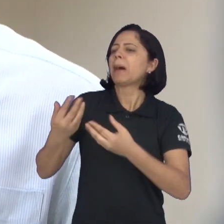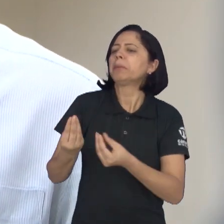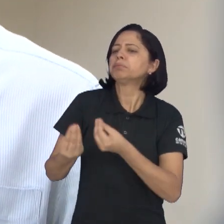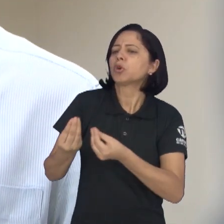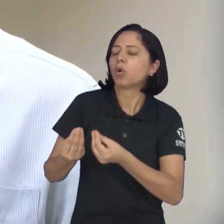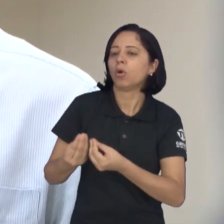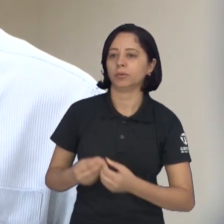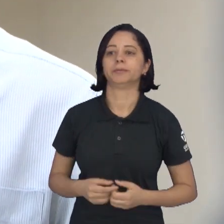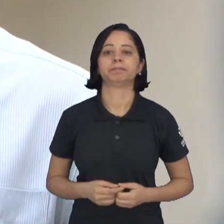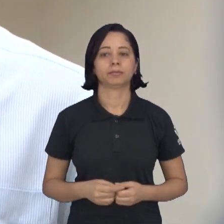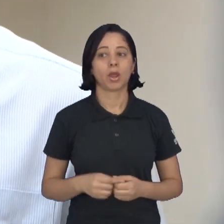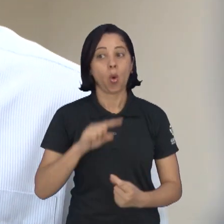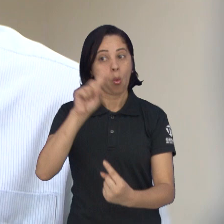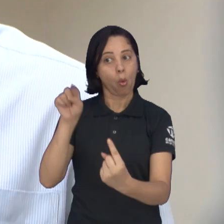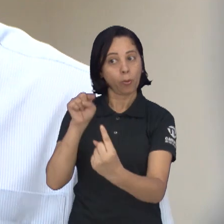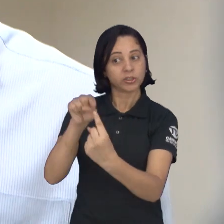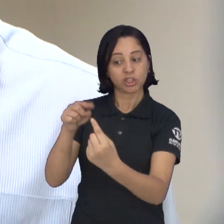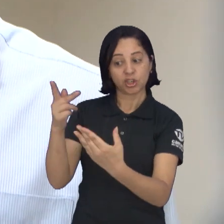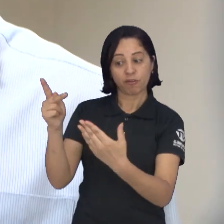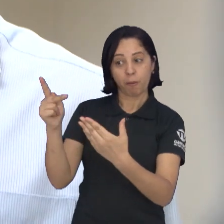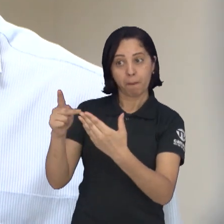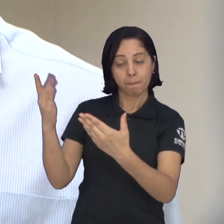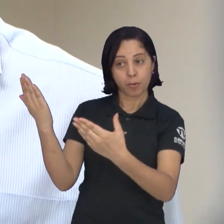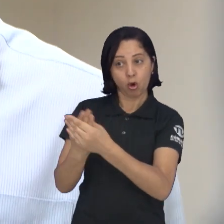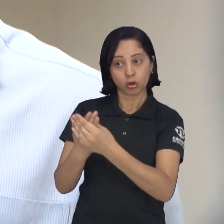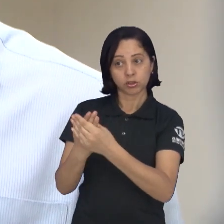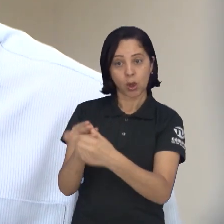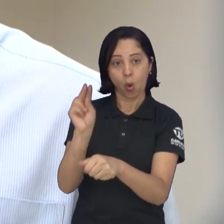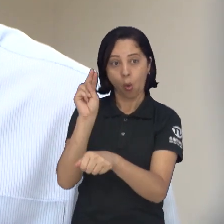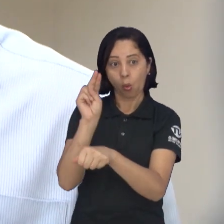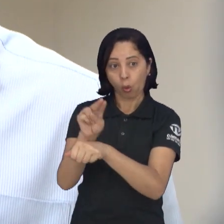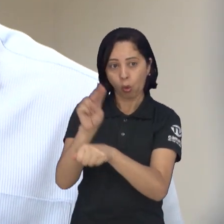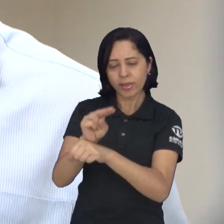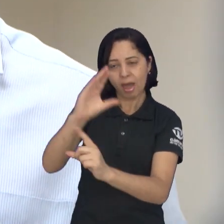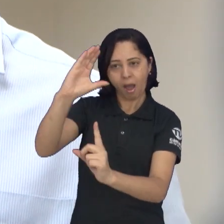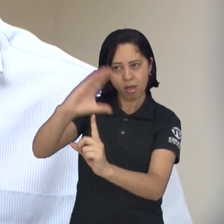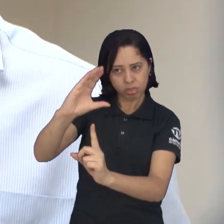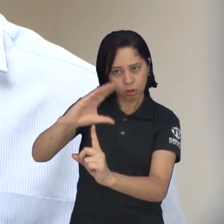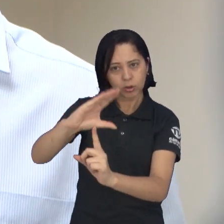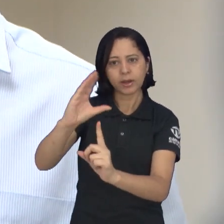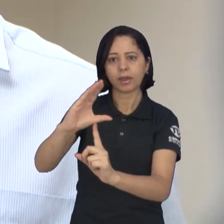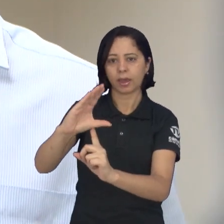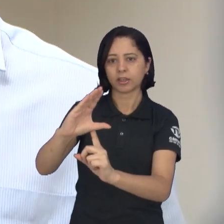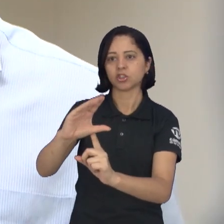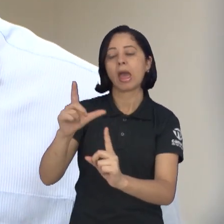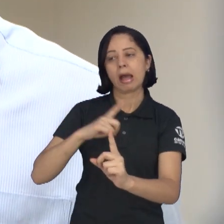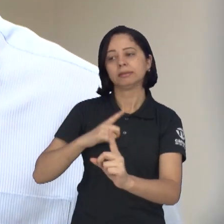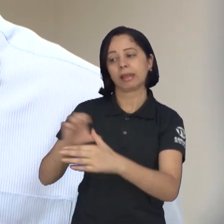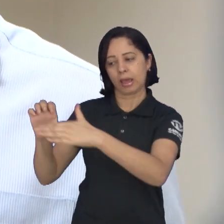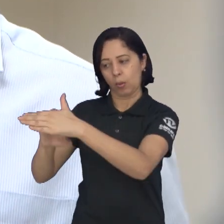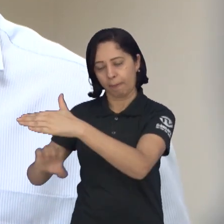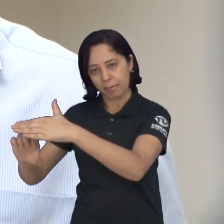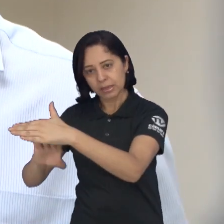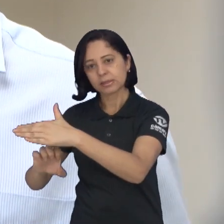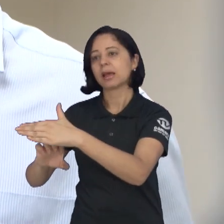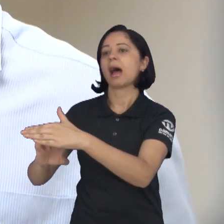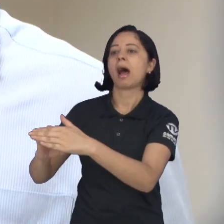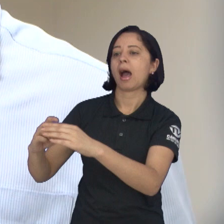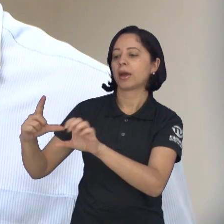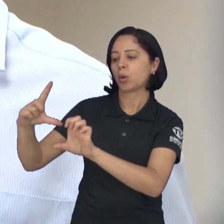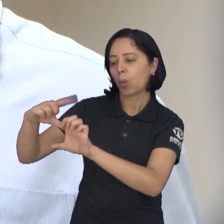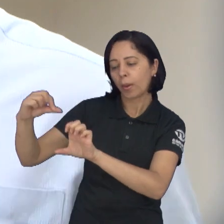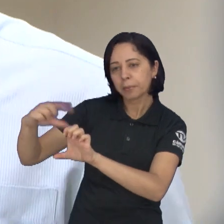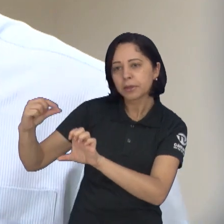é proteção, né, como o nome já diz, do consumidor. Toda a relação de consumo tem o empresário, né, tem o